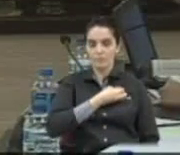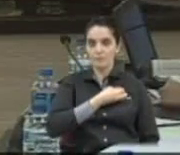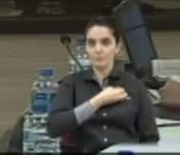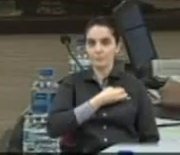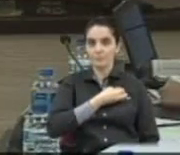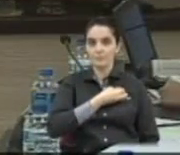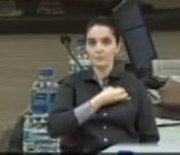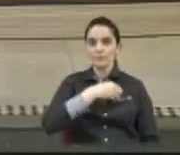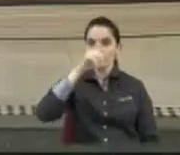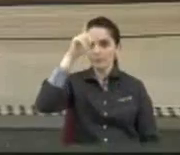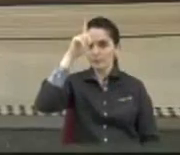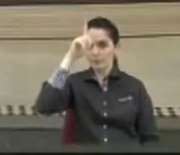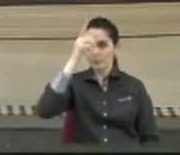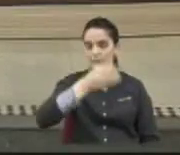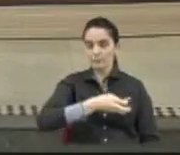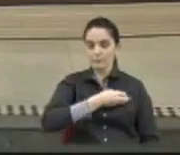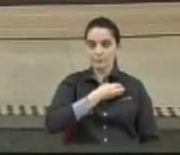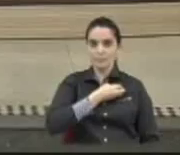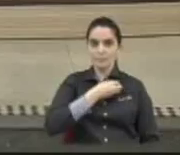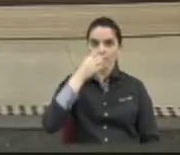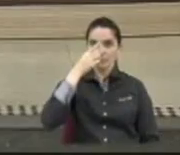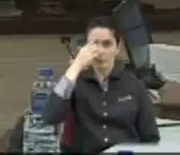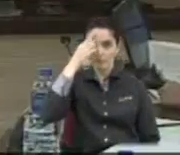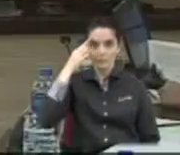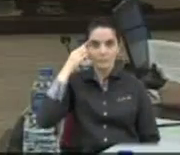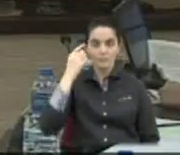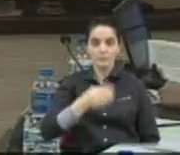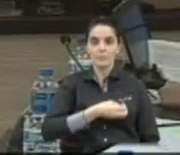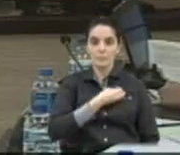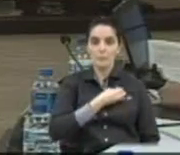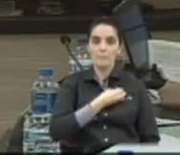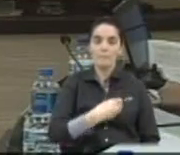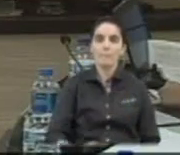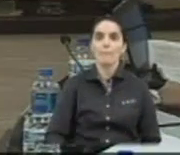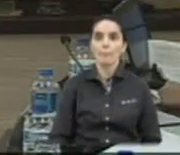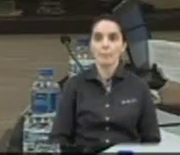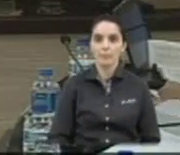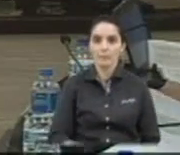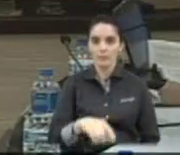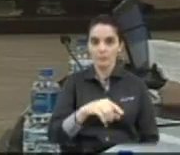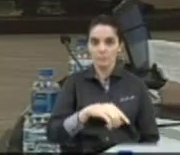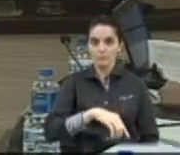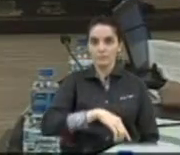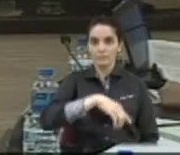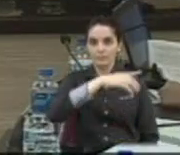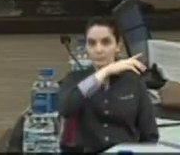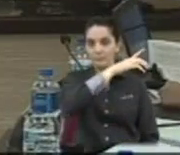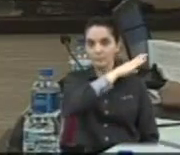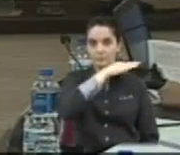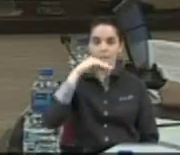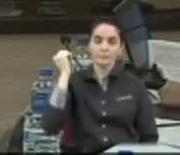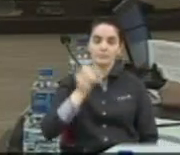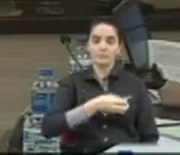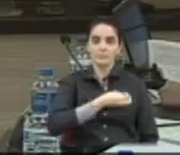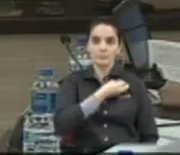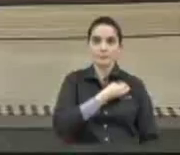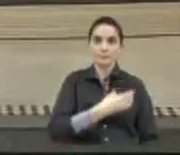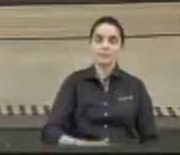Presente. Sidney Pascotto. Presente. Wilson Nunes Cerqueira. Presente. Aloísio Marinho de Andrade. Presente.